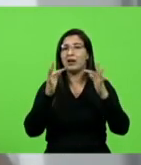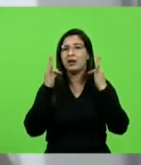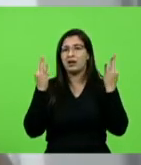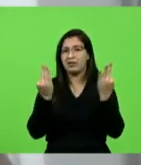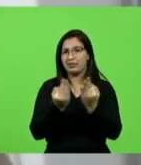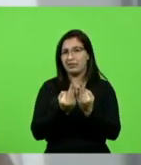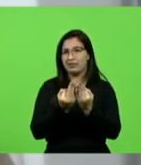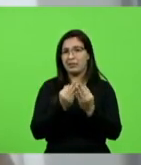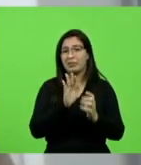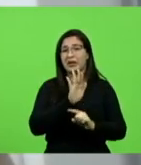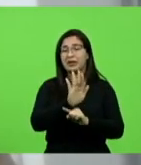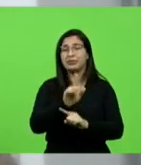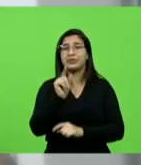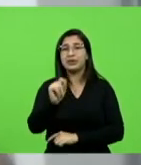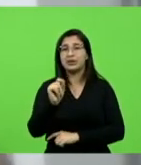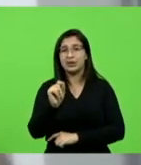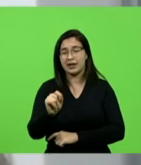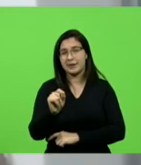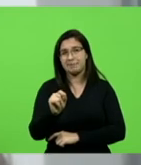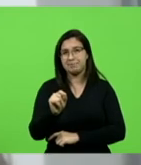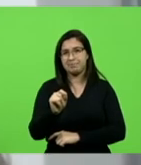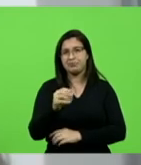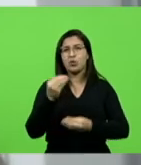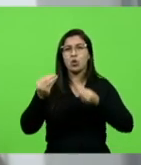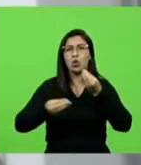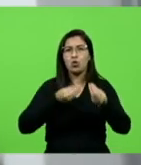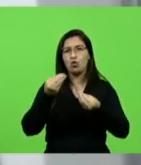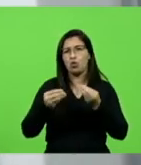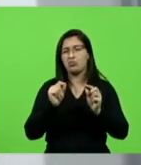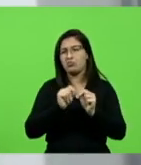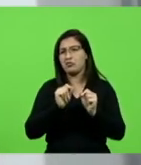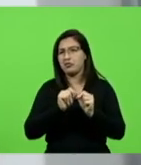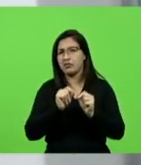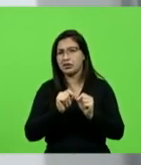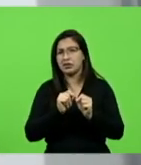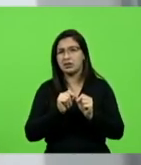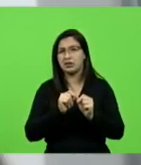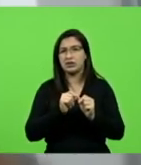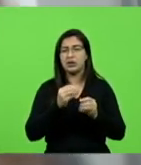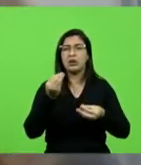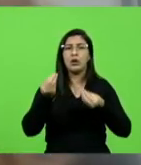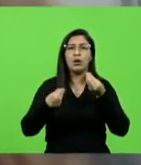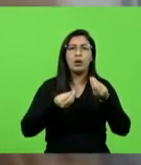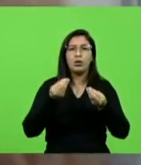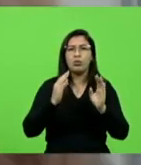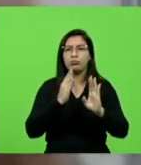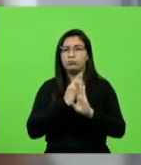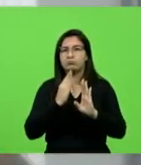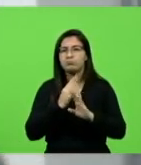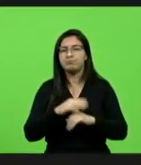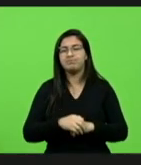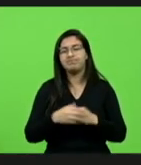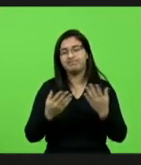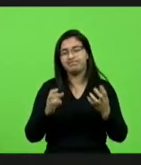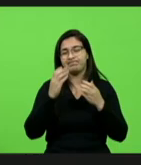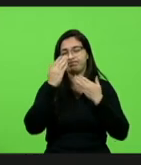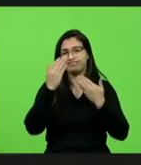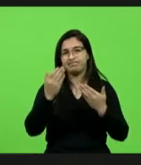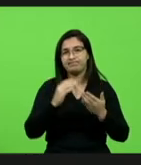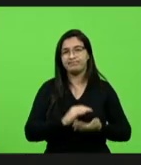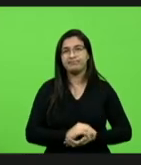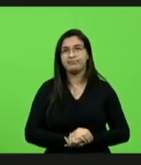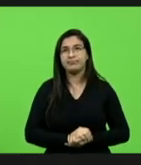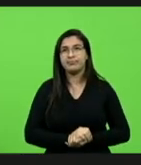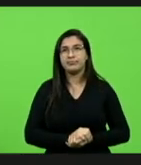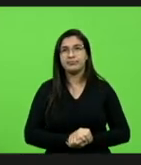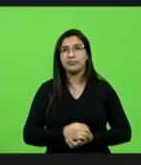né? Como que nós vamos fazer isso. Ok, muito obrigada. Obrigada, Sandra. Eu estou